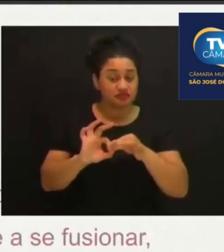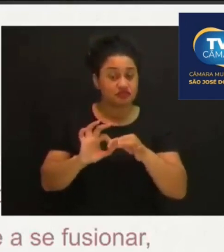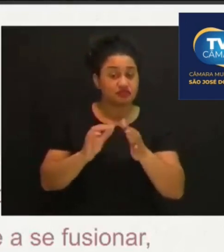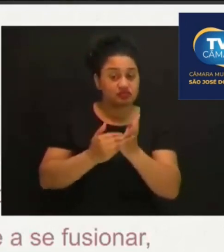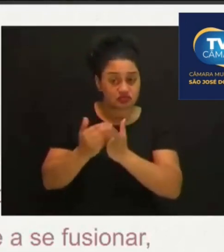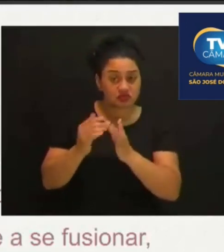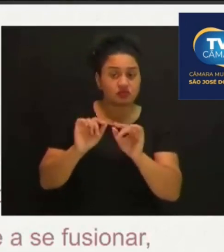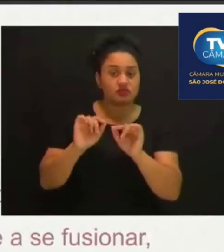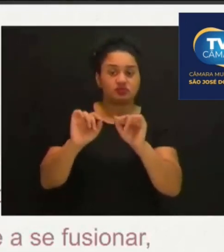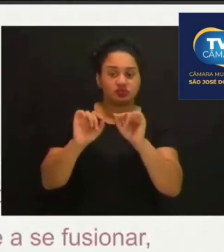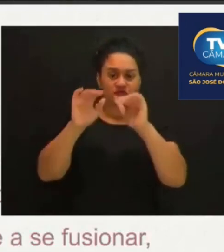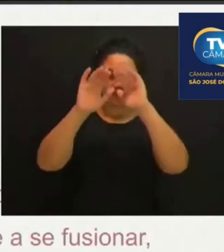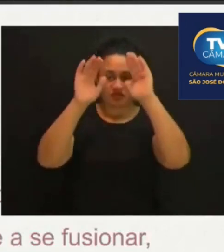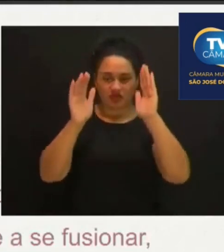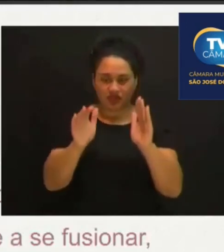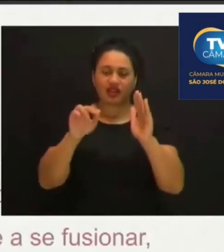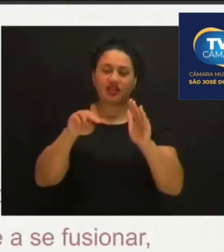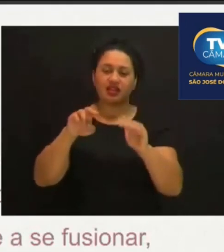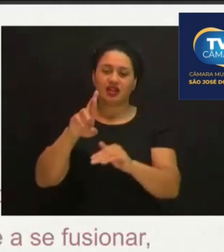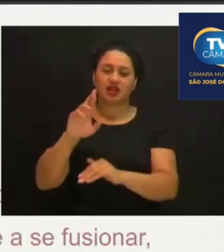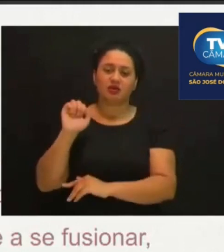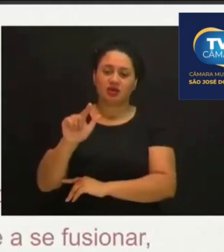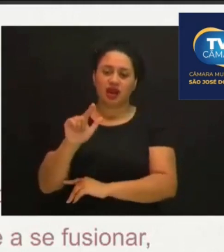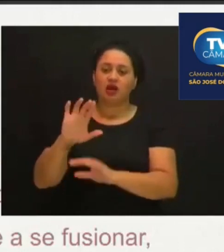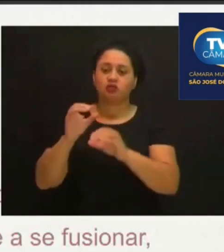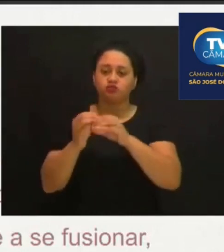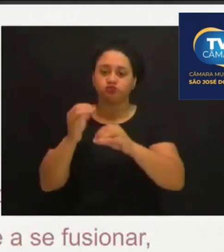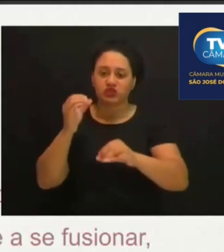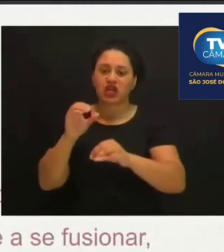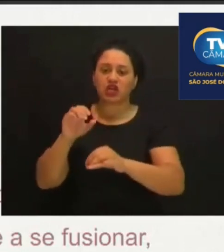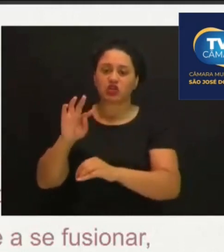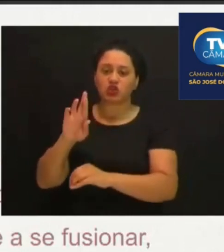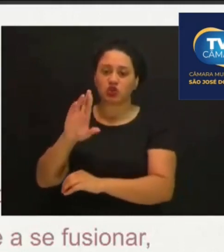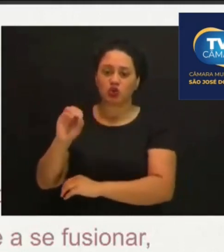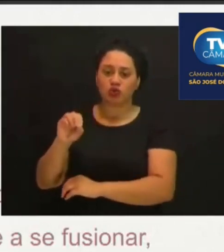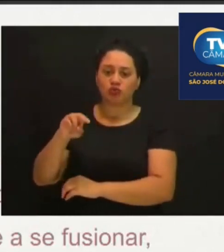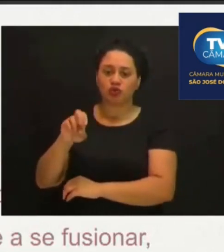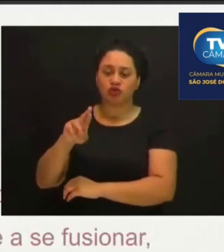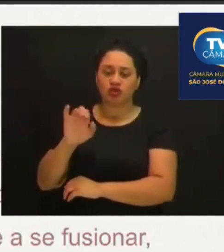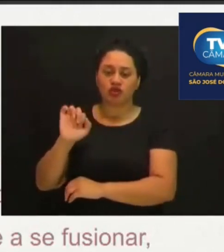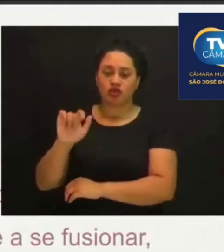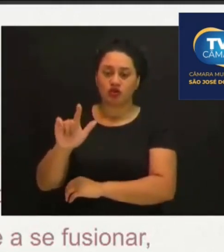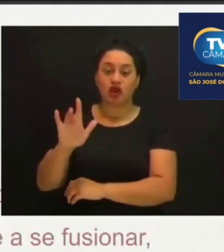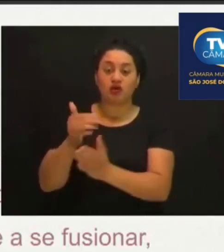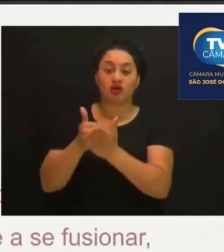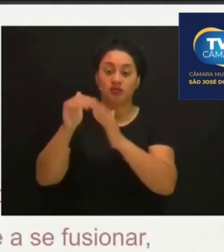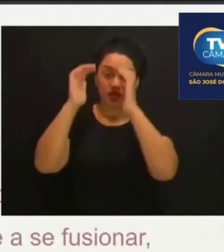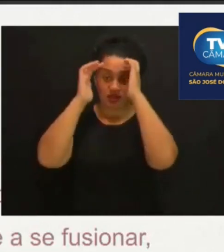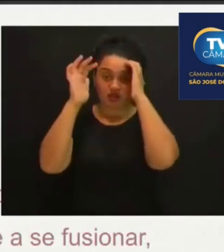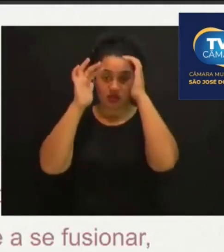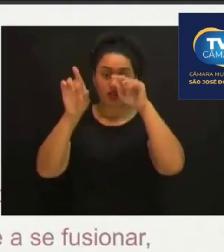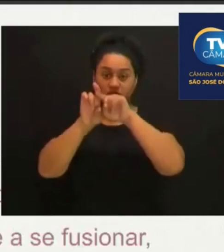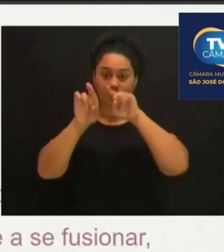converter a placa neural em tubo neural, que é o primórdio das vesículas do cérebro e medula espinhal. São